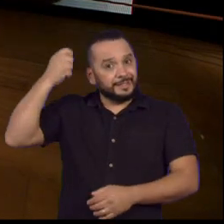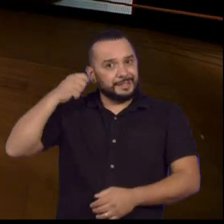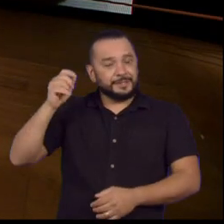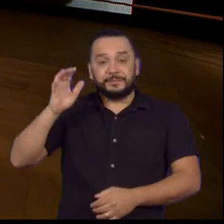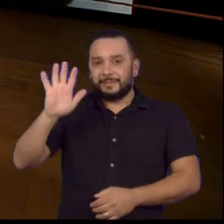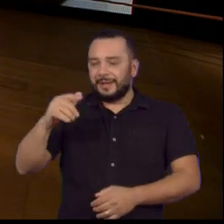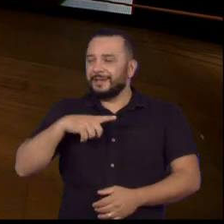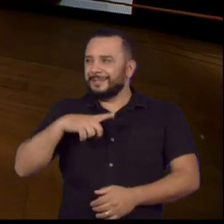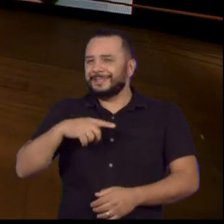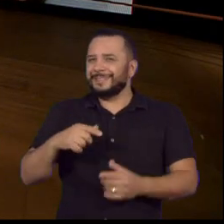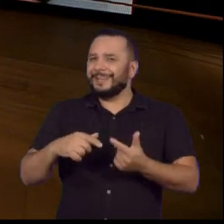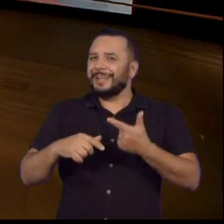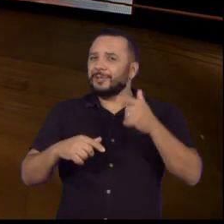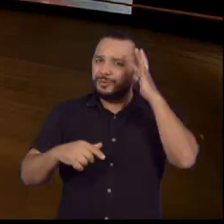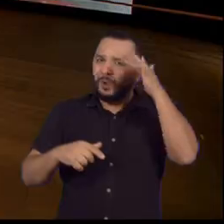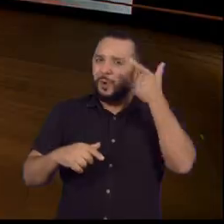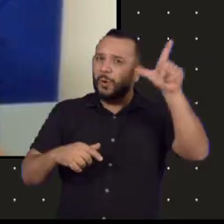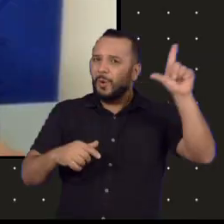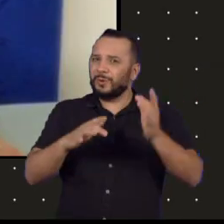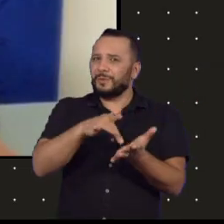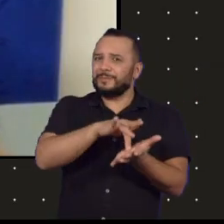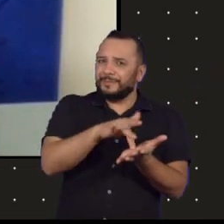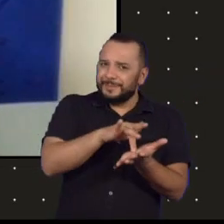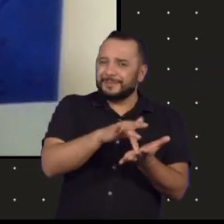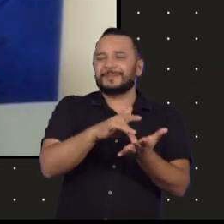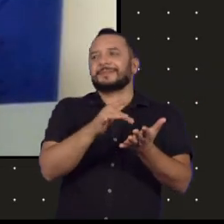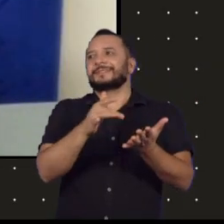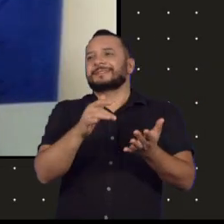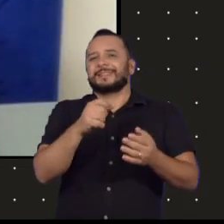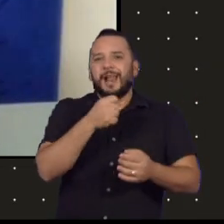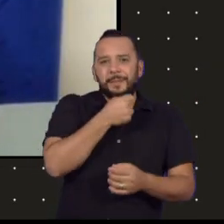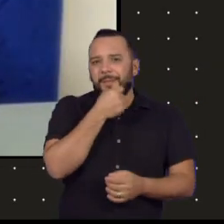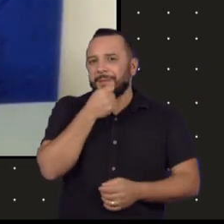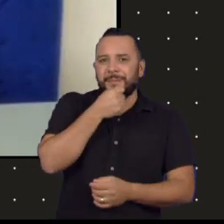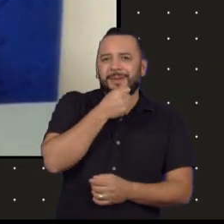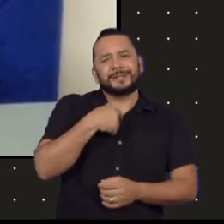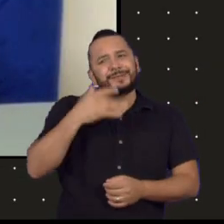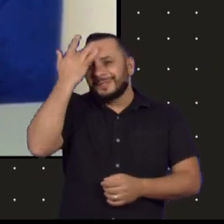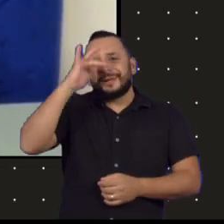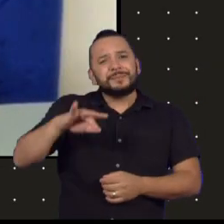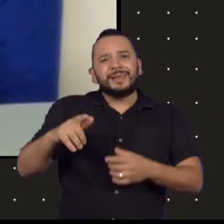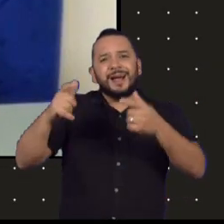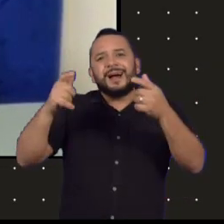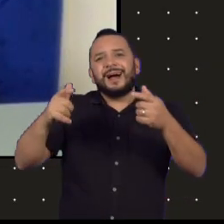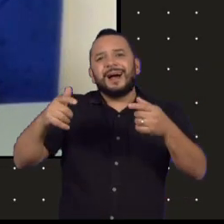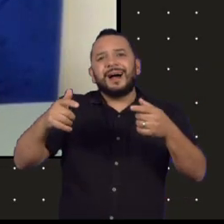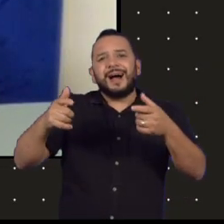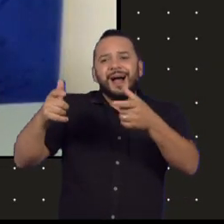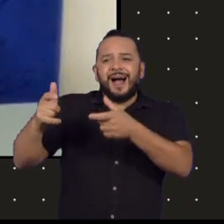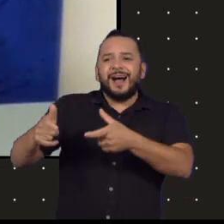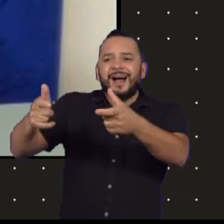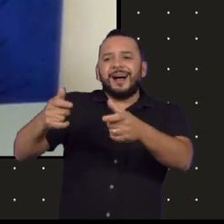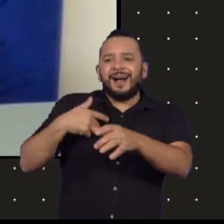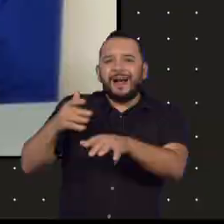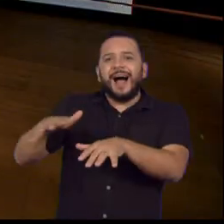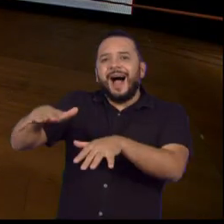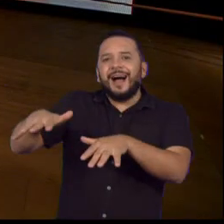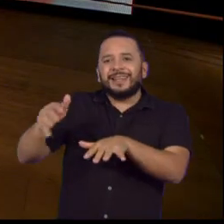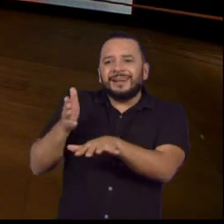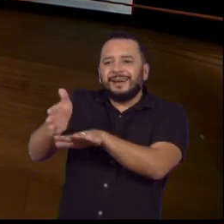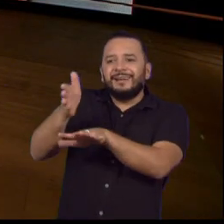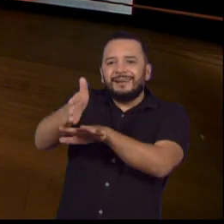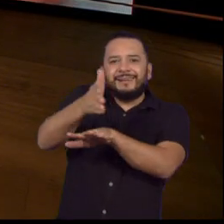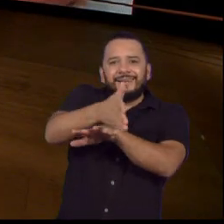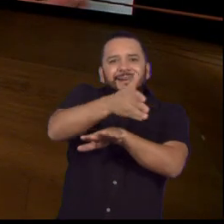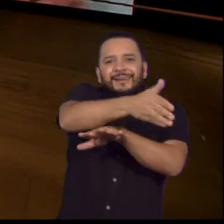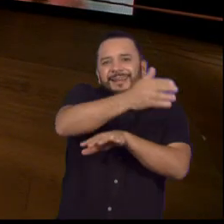queria ser ou bailarina ou cantora. Eu não sabia exatamente para onde eu iria me enveredar. E meu pai,